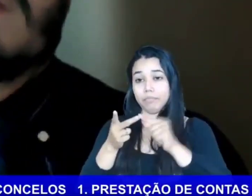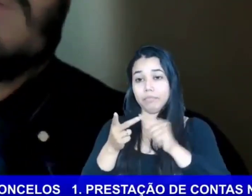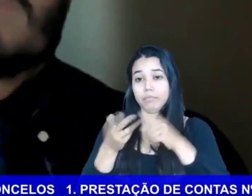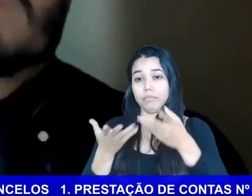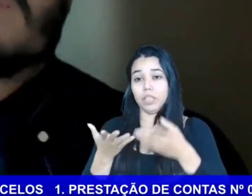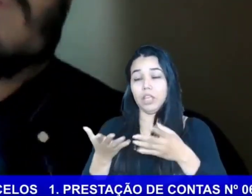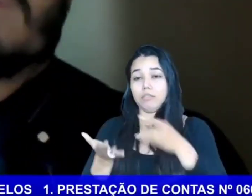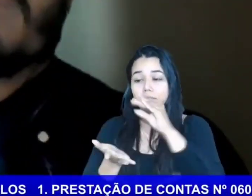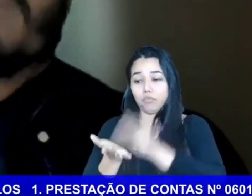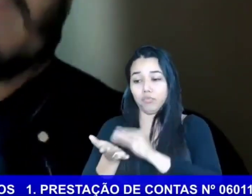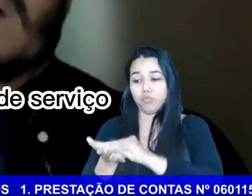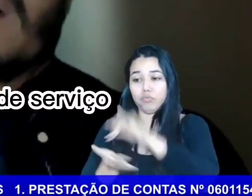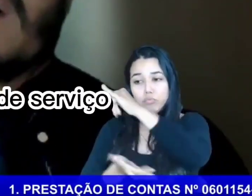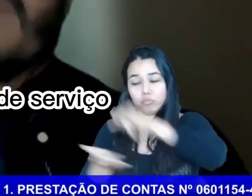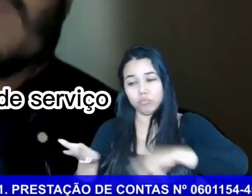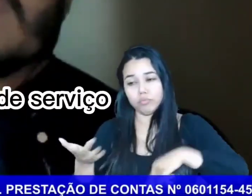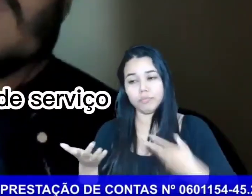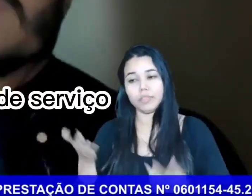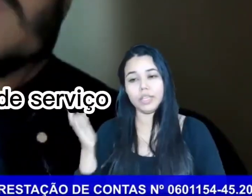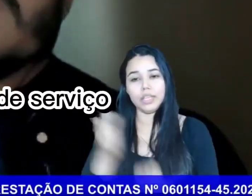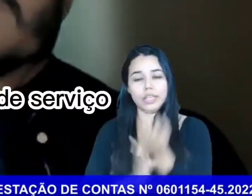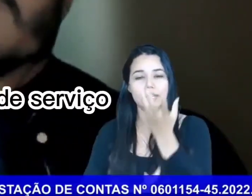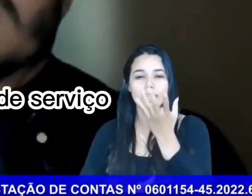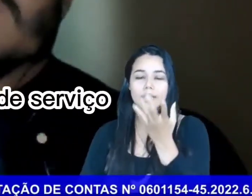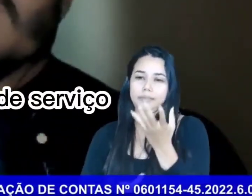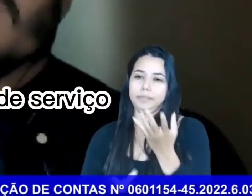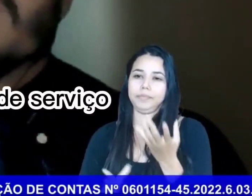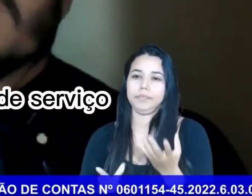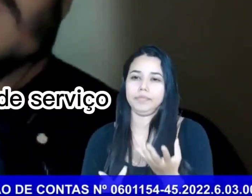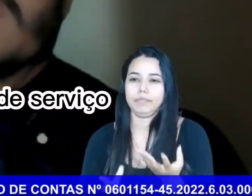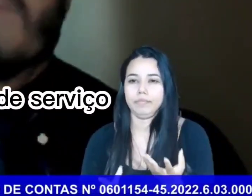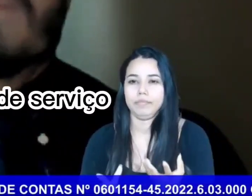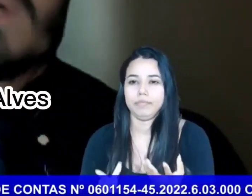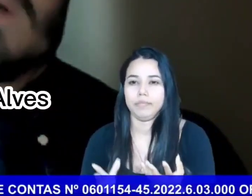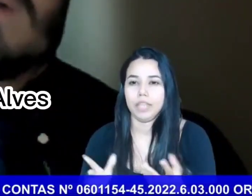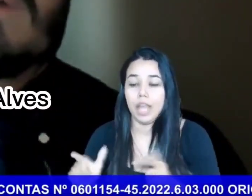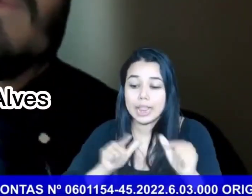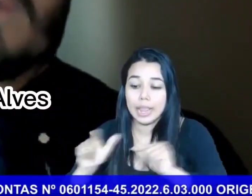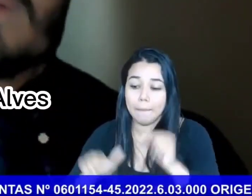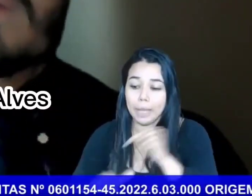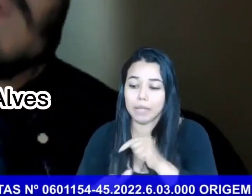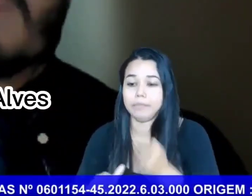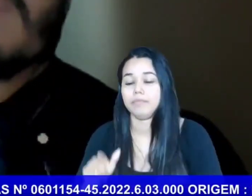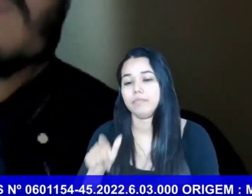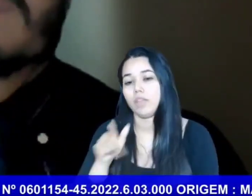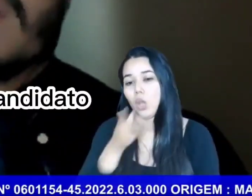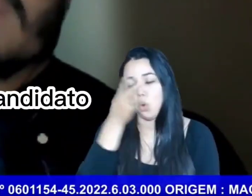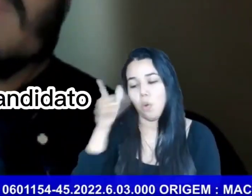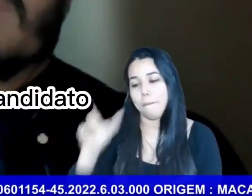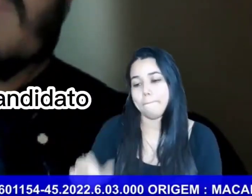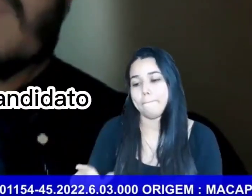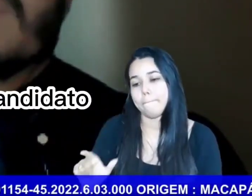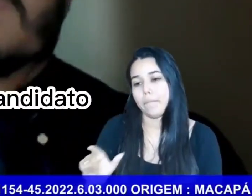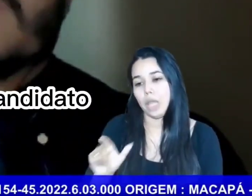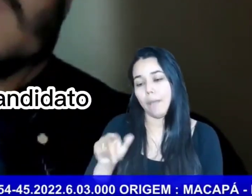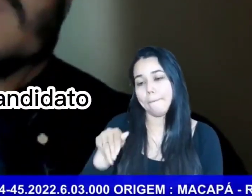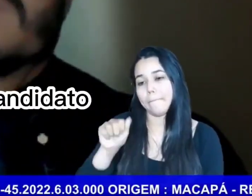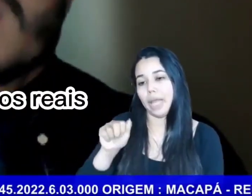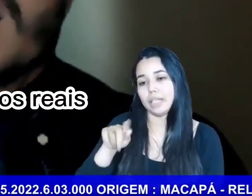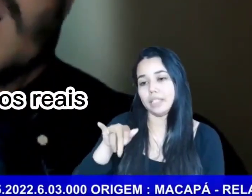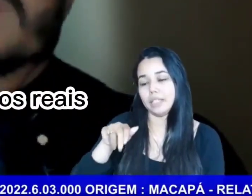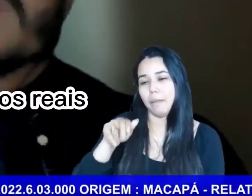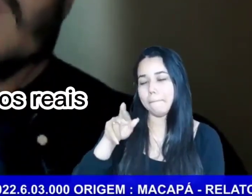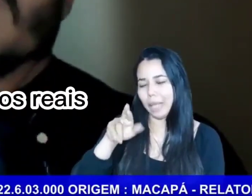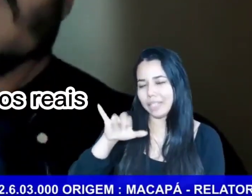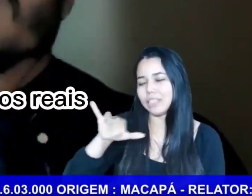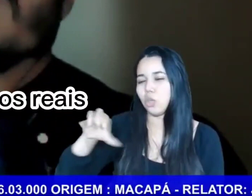comprobatório de despesa emitido para a prestadora de serviço Marcione Rodrigues Alves, que foi registrado pelo candidato